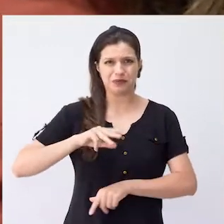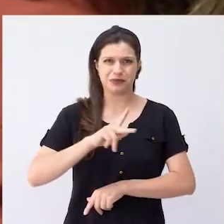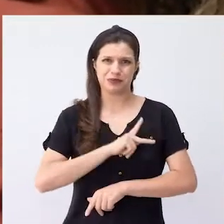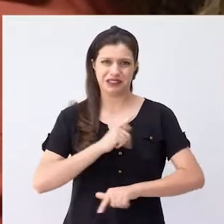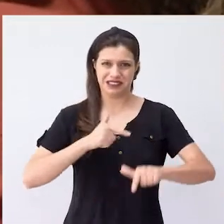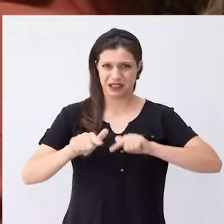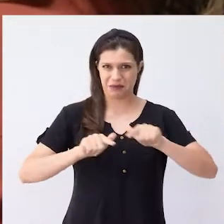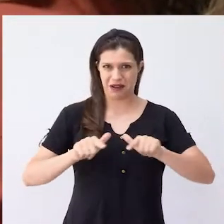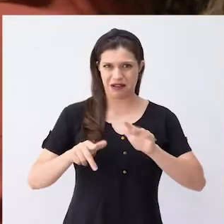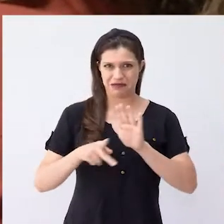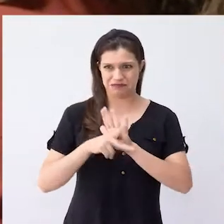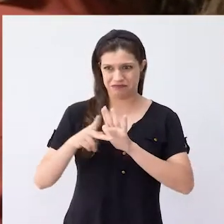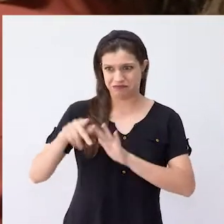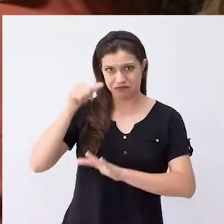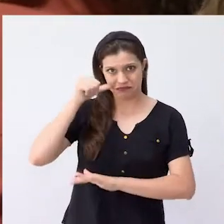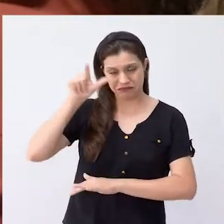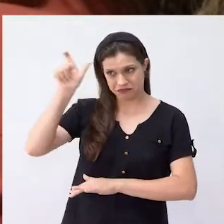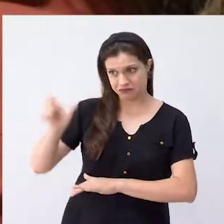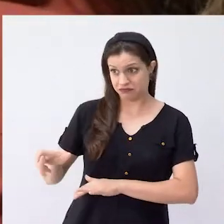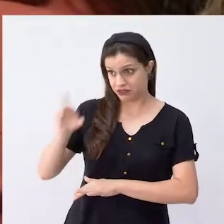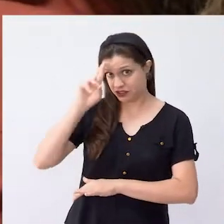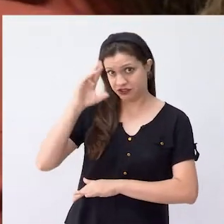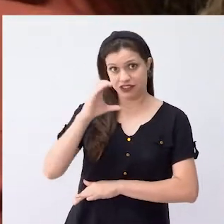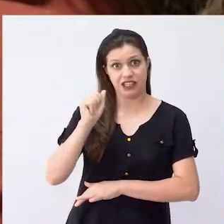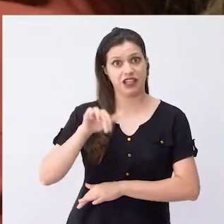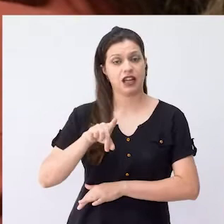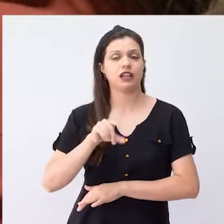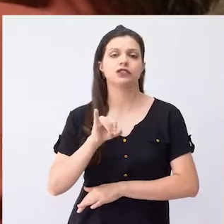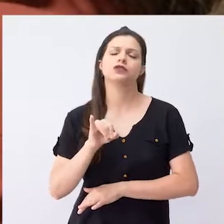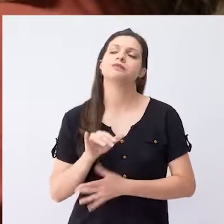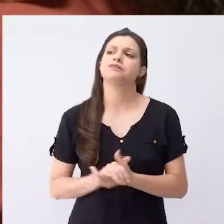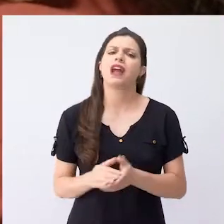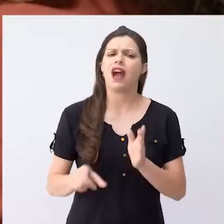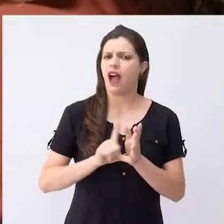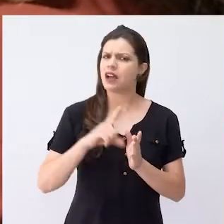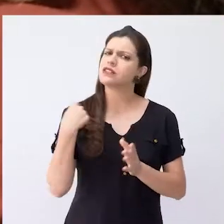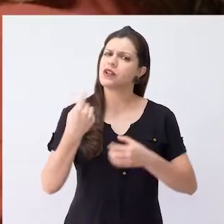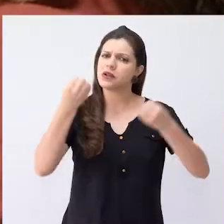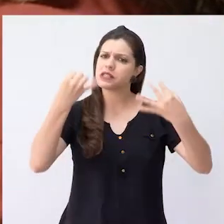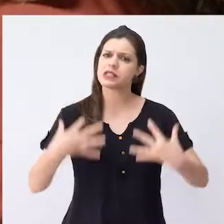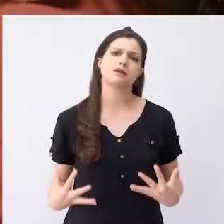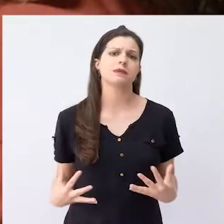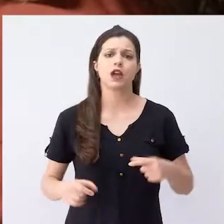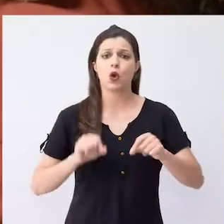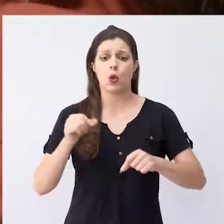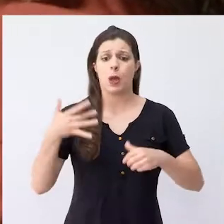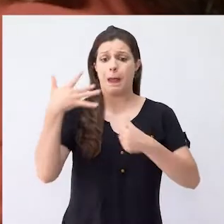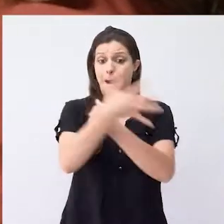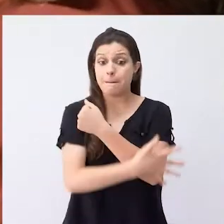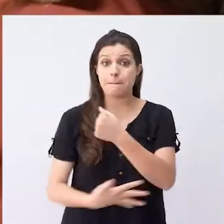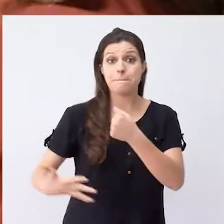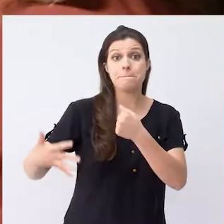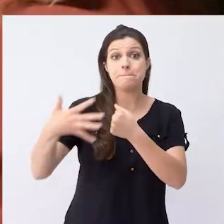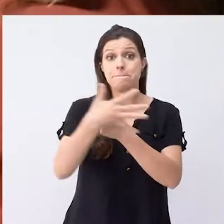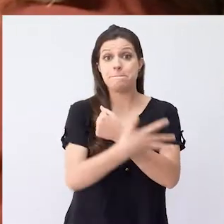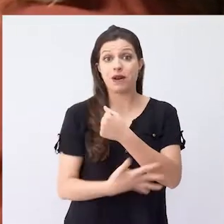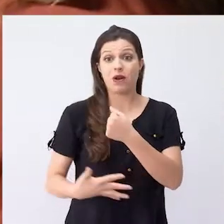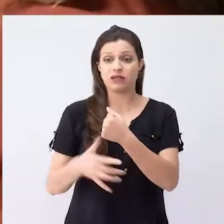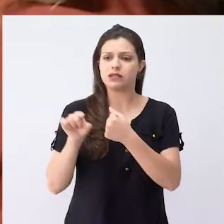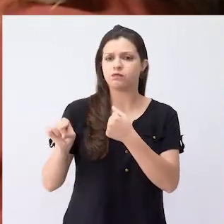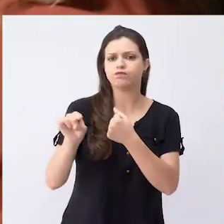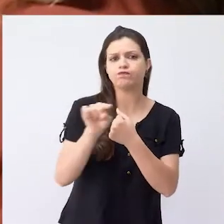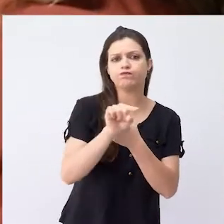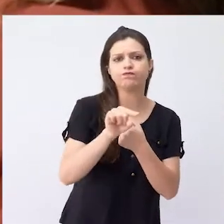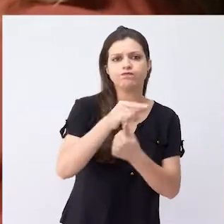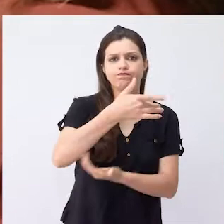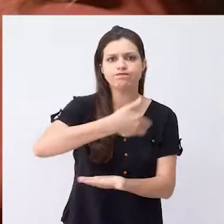da gente se despedir, a gente estava falando sobre a rede de proteção, que é o segundo lado da atuação do Ministério Público do Trabalho aqui em